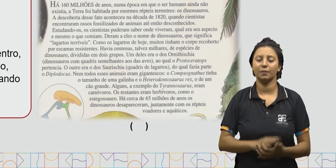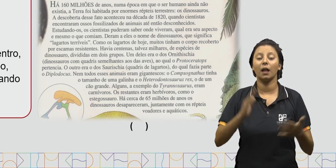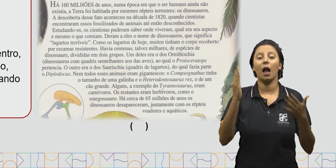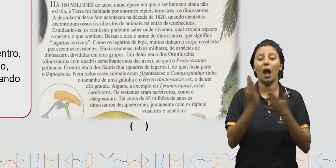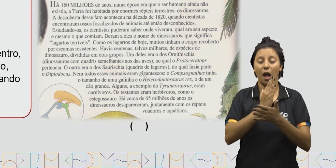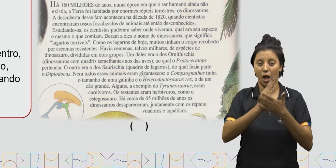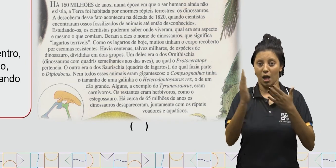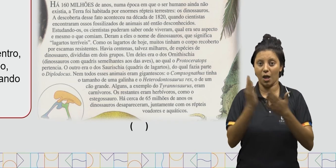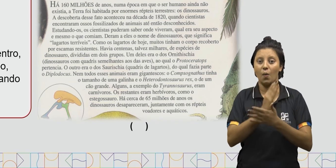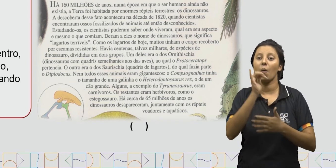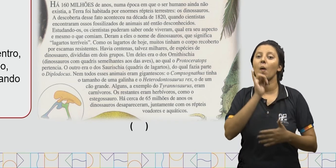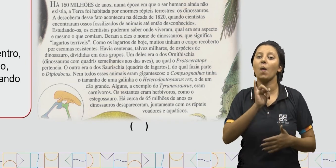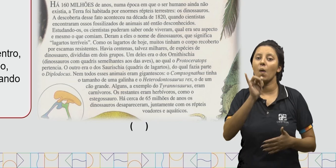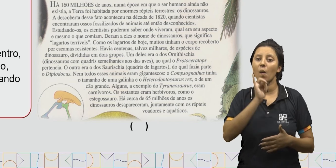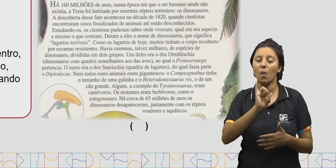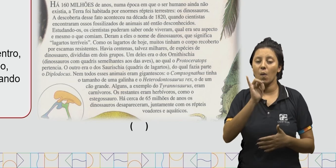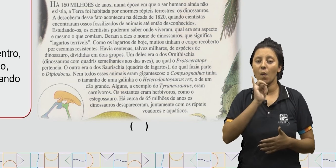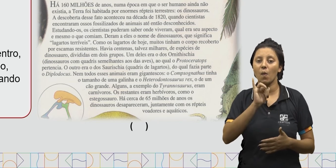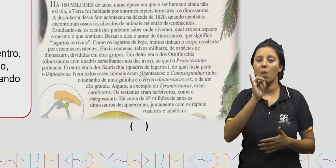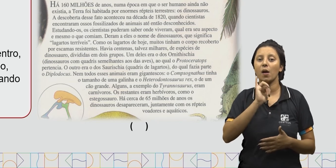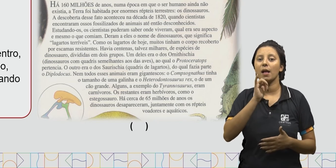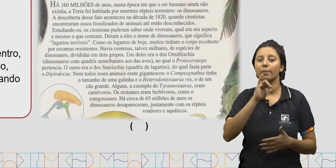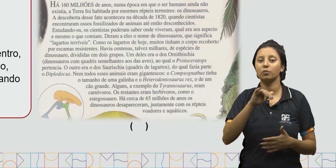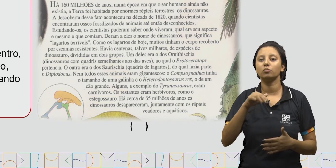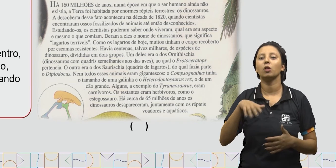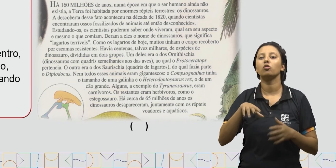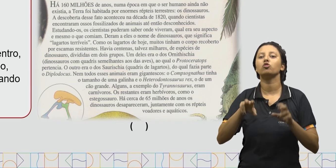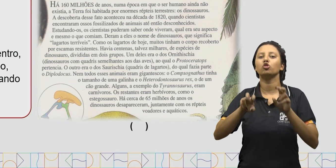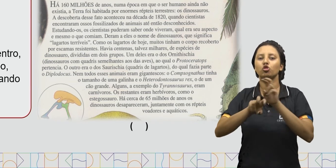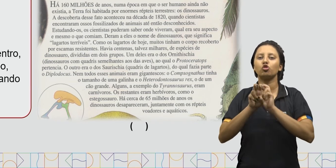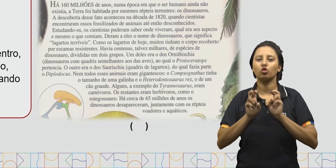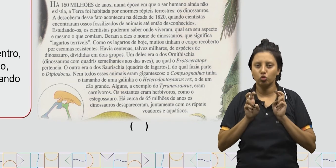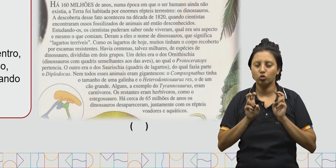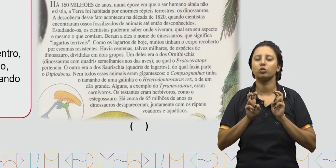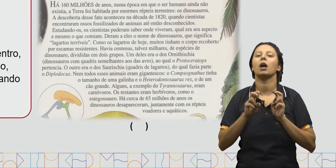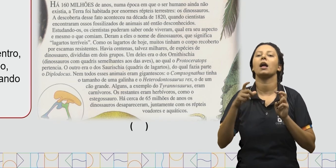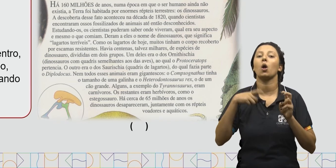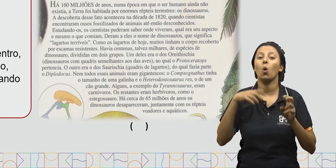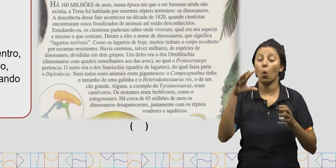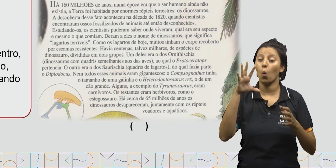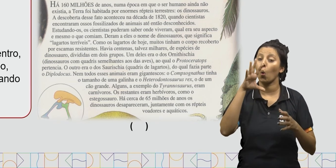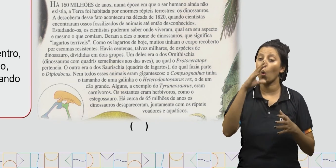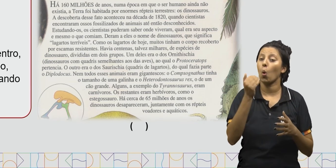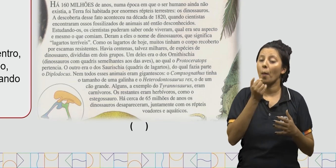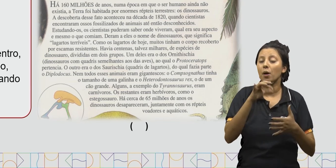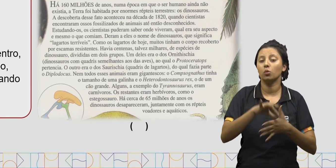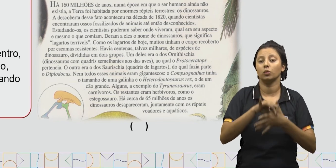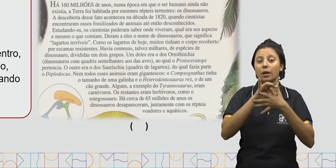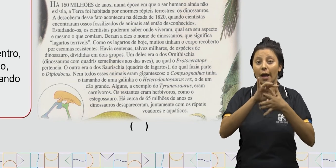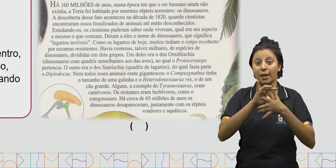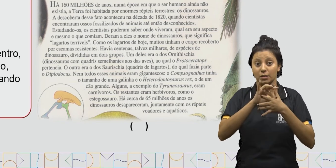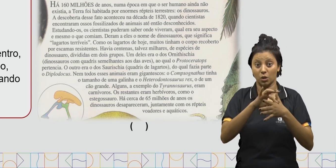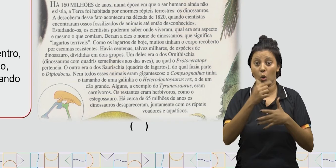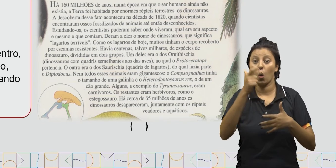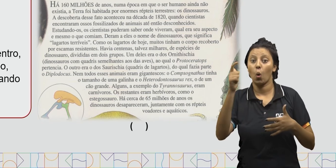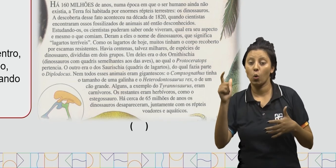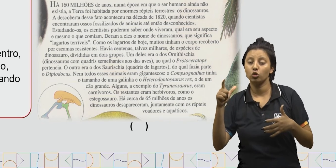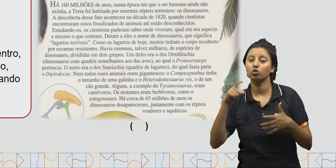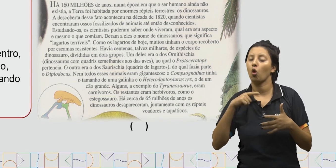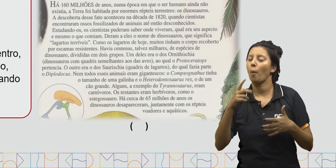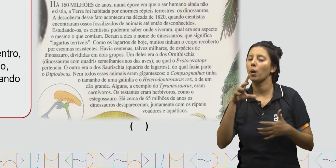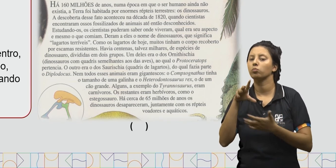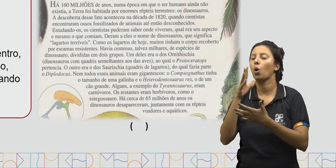Alguns, a exemplo do Tyrannosaurus, eram carnívoros. Os restantes eram